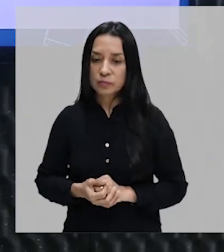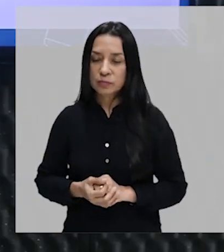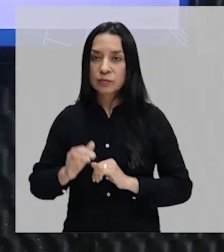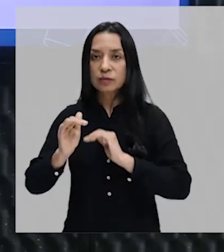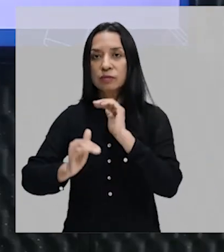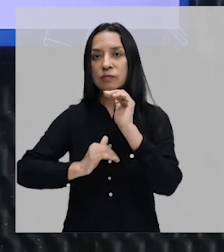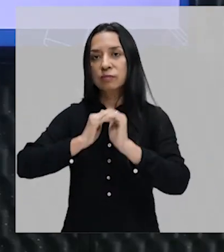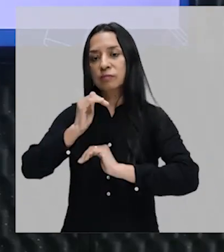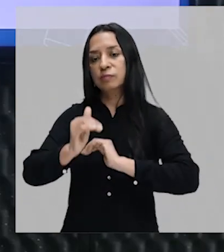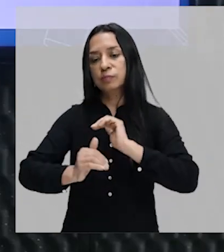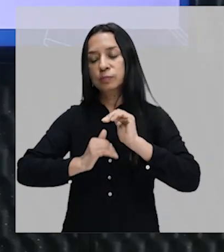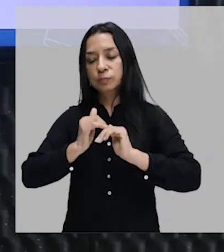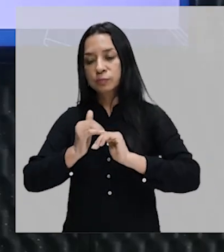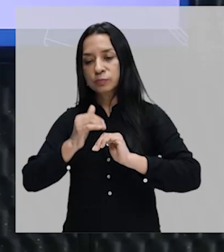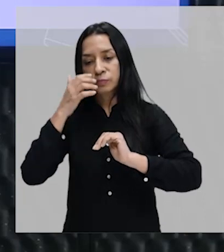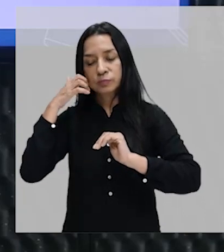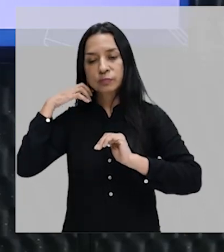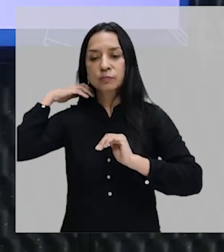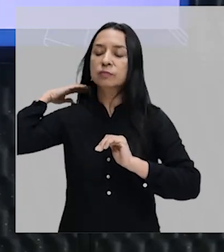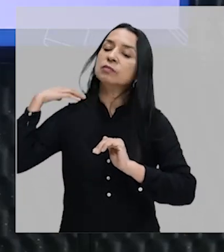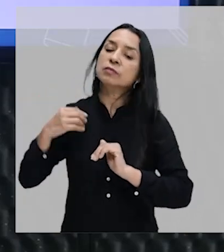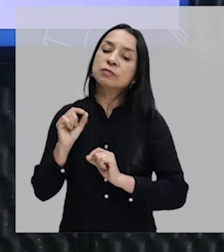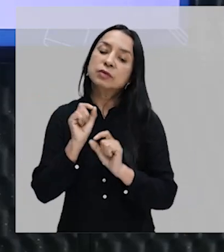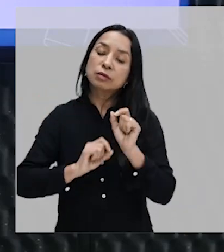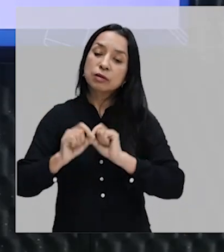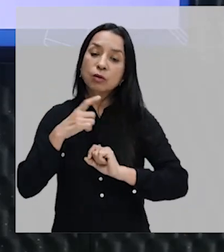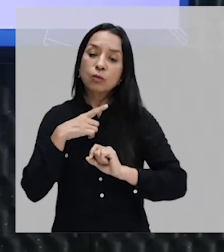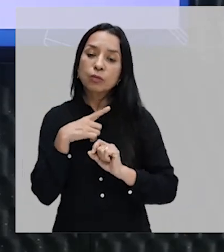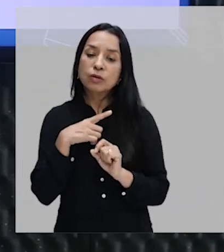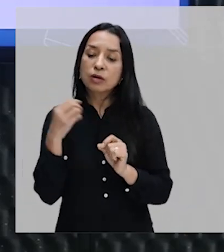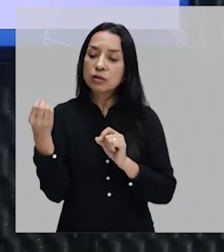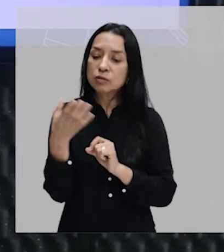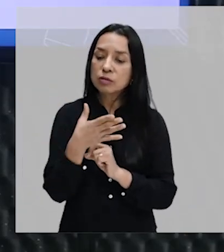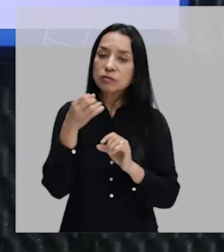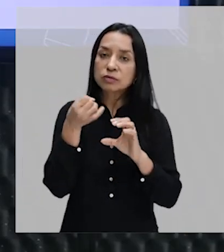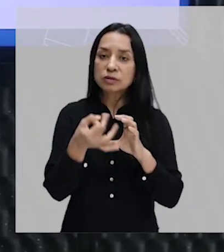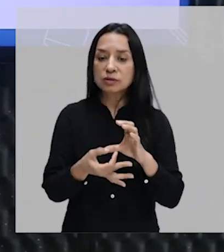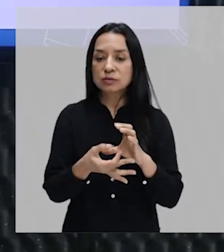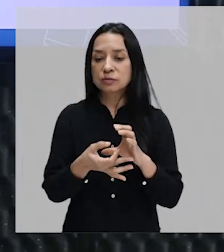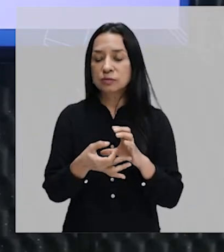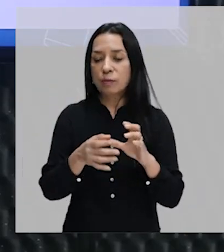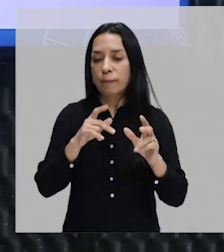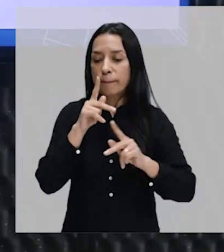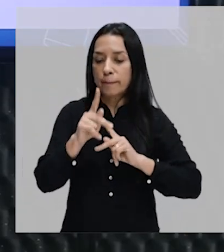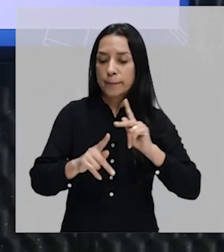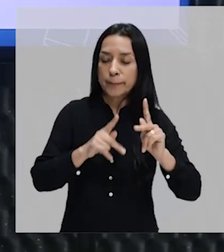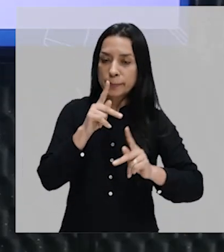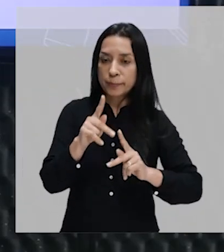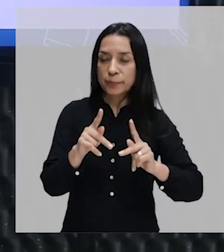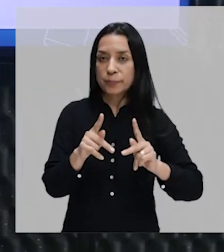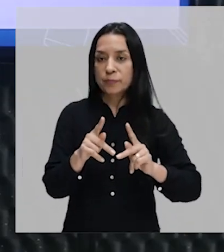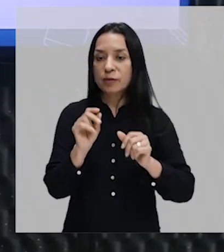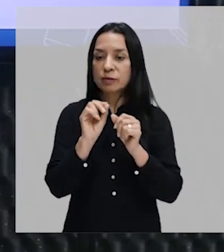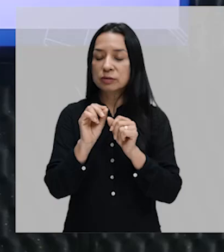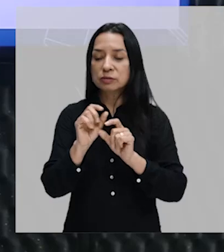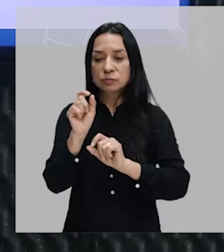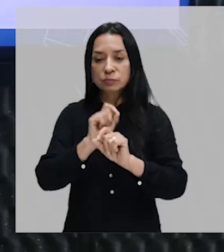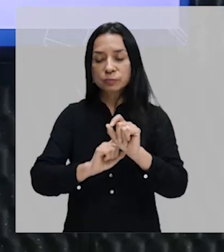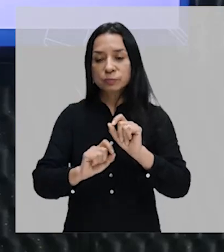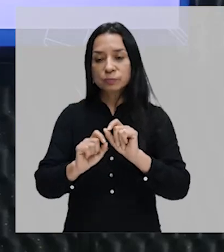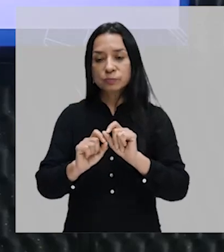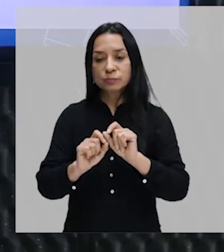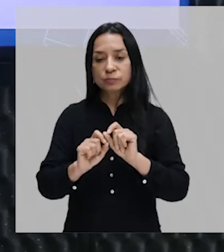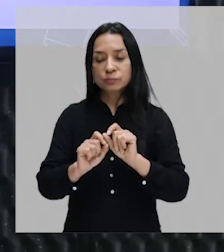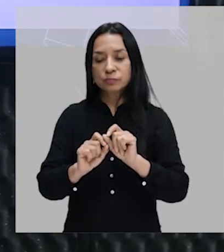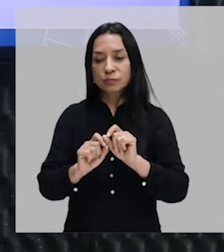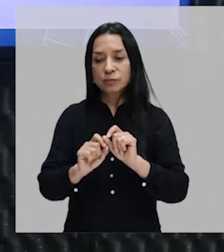evolutivos, eles vão trazer o quê? Novas características para a população. Fazendo que